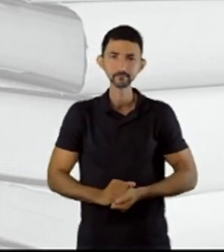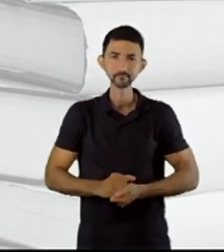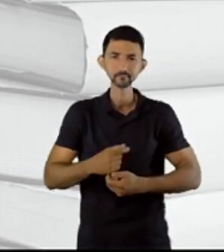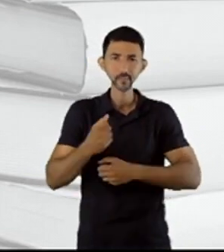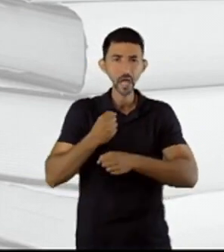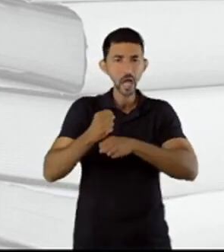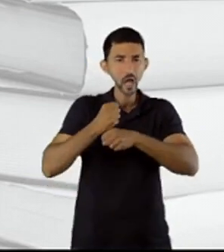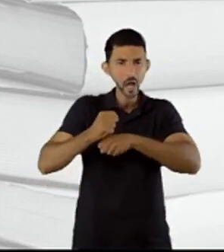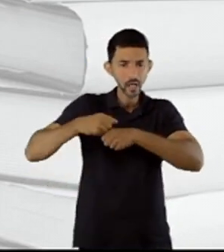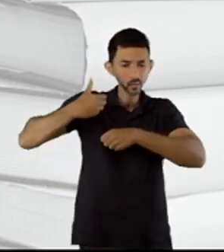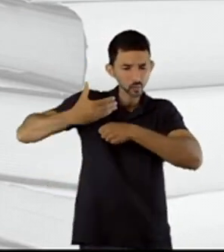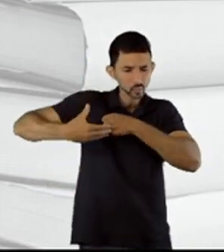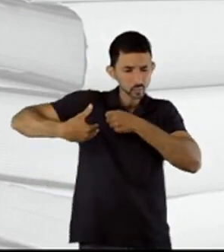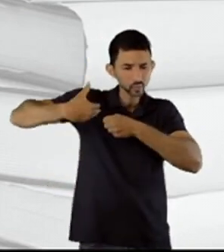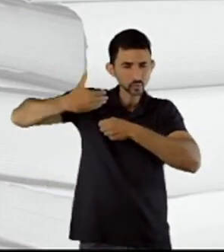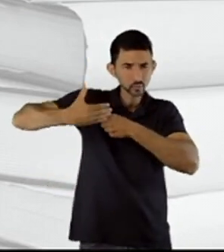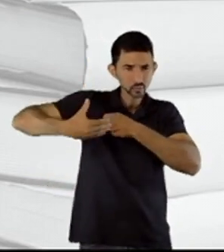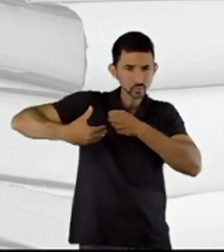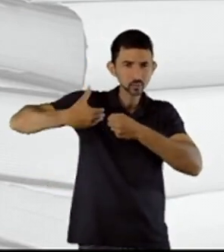alguns anos aí, no caso